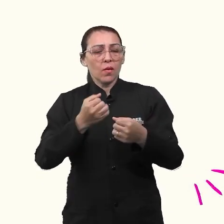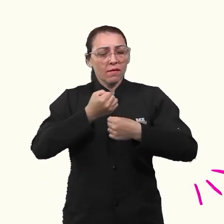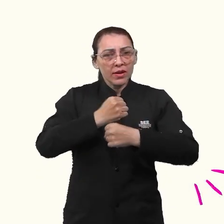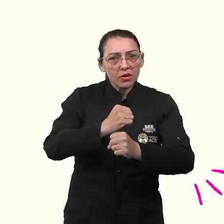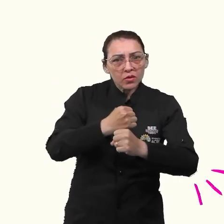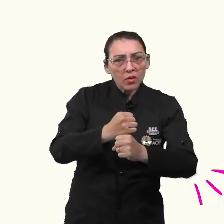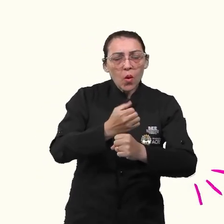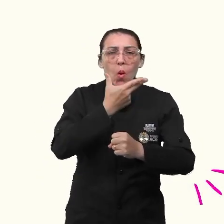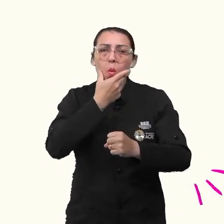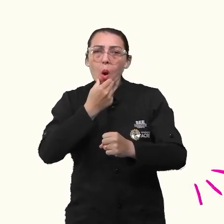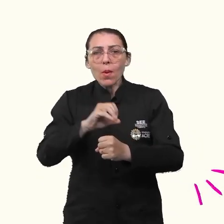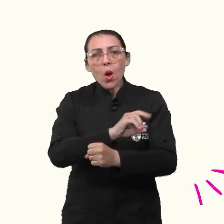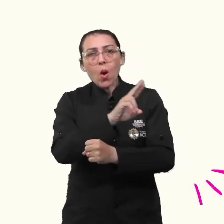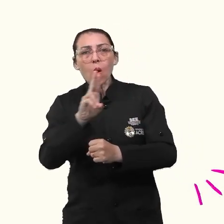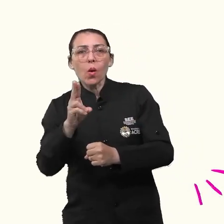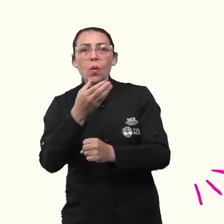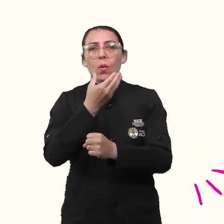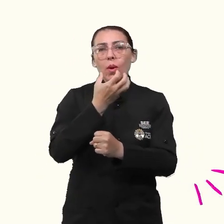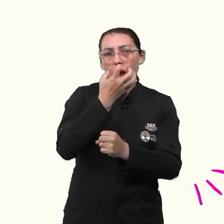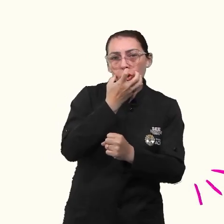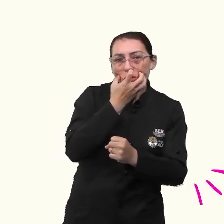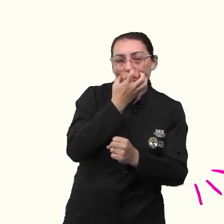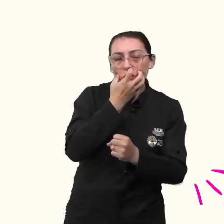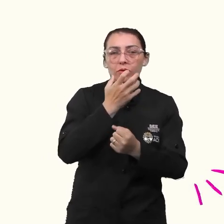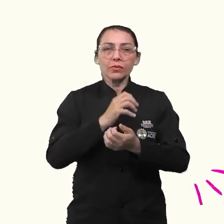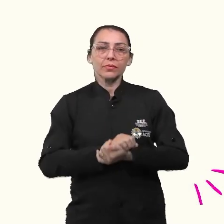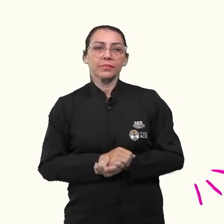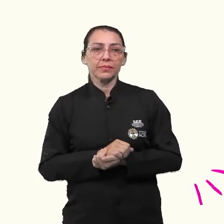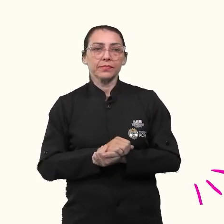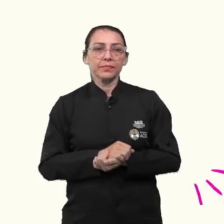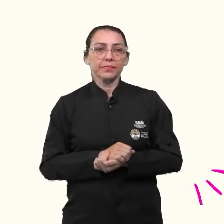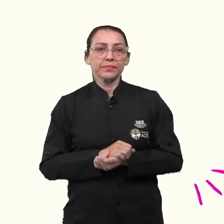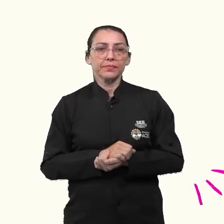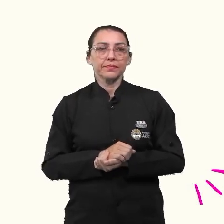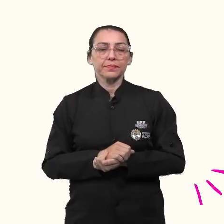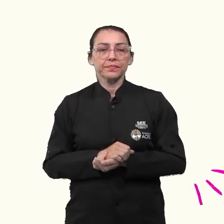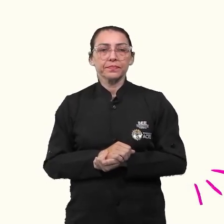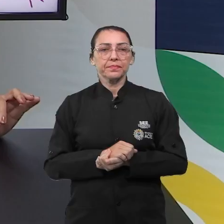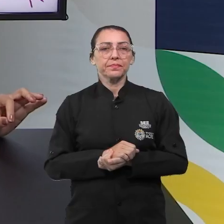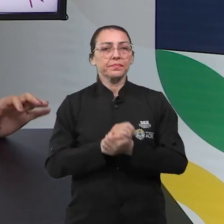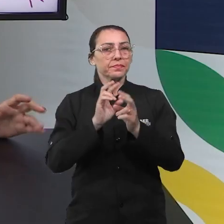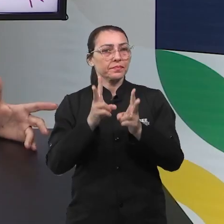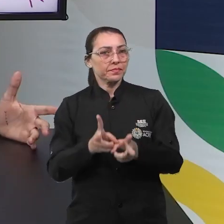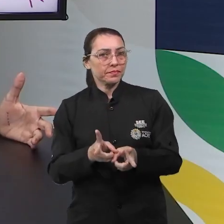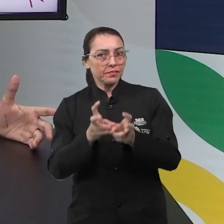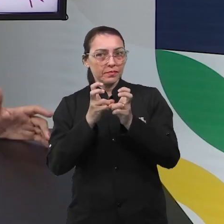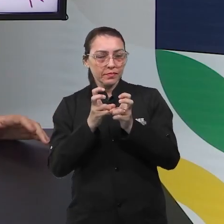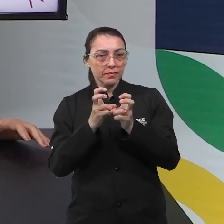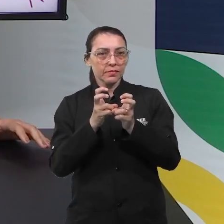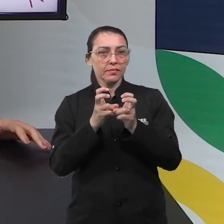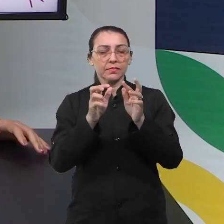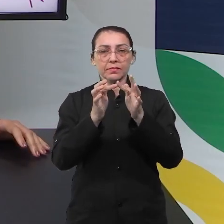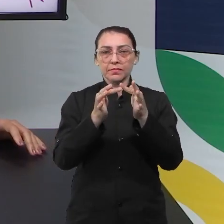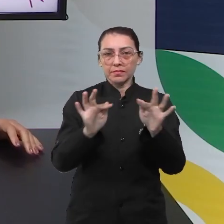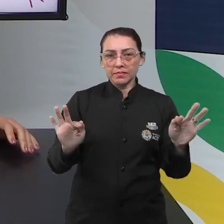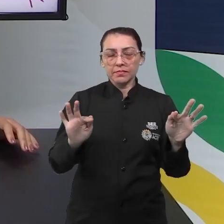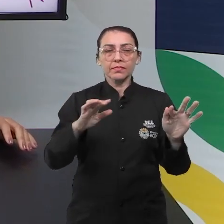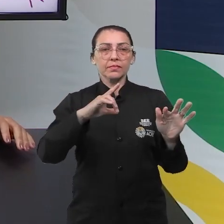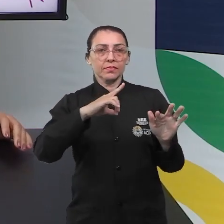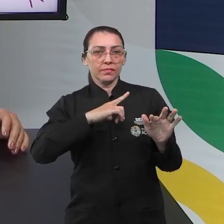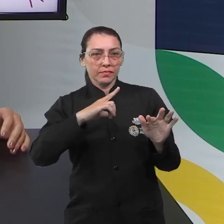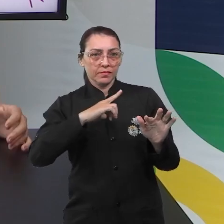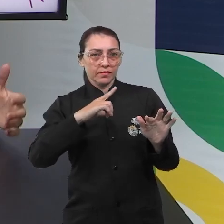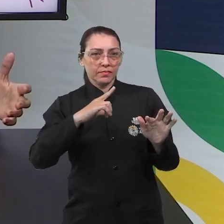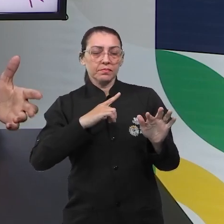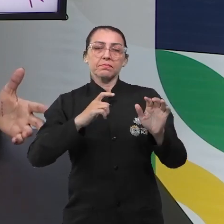vassoura, o homem ou o cachorro. Então, percebam que nessa frase você tem